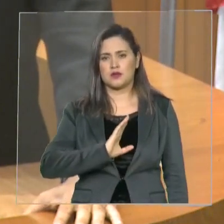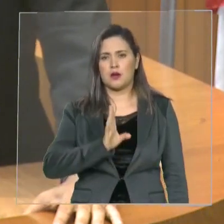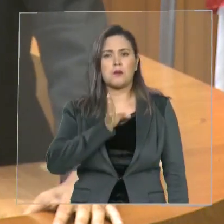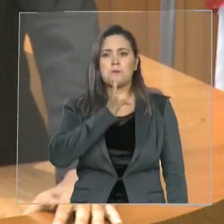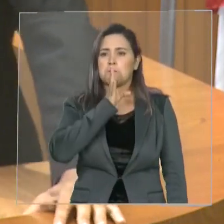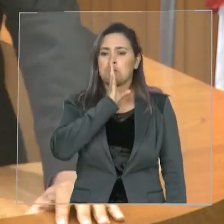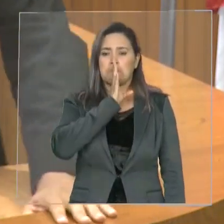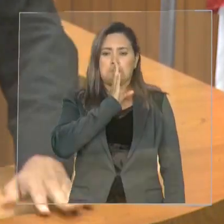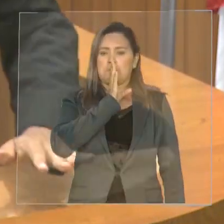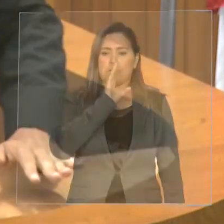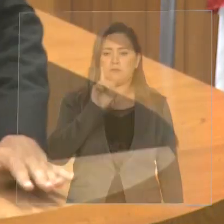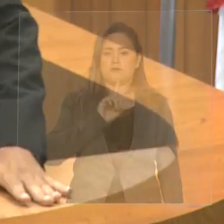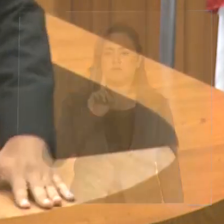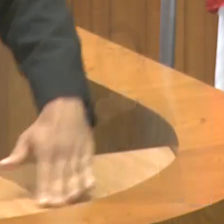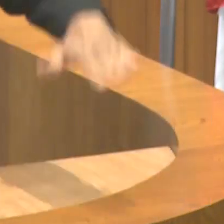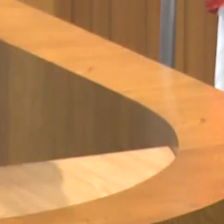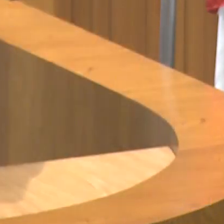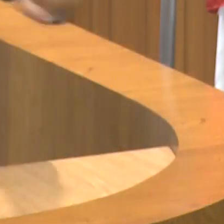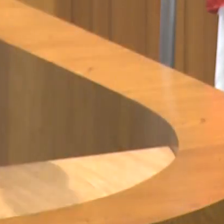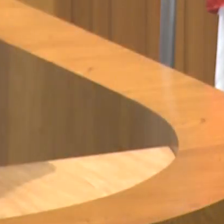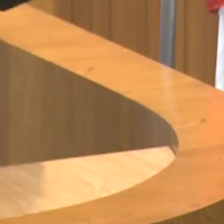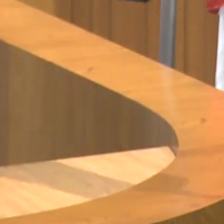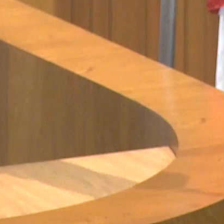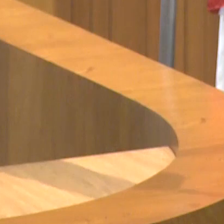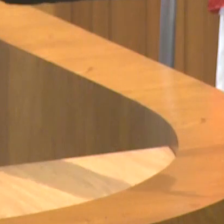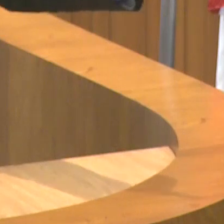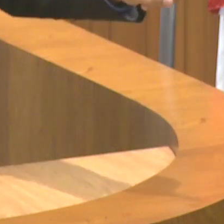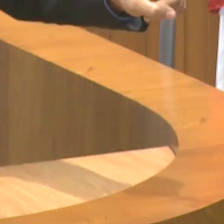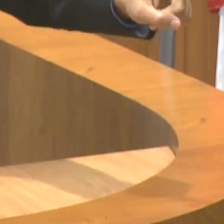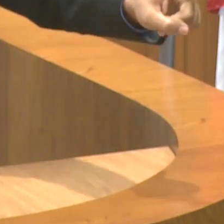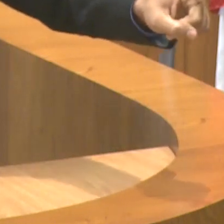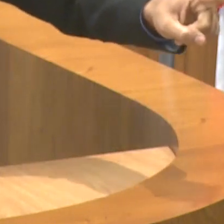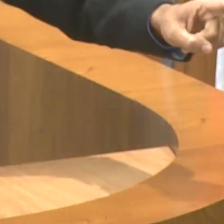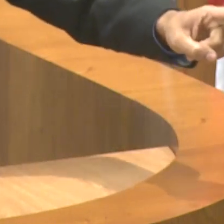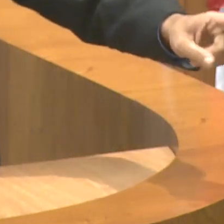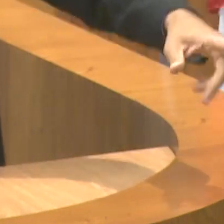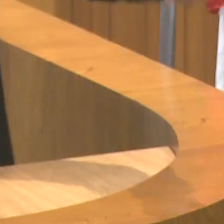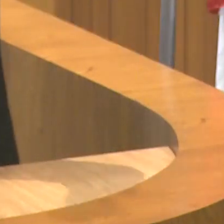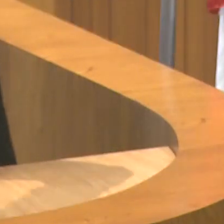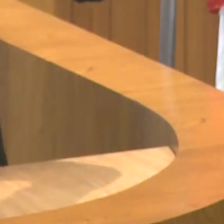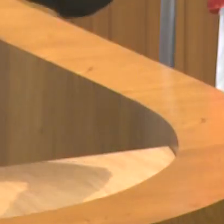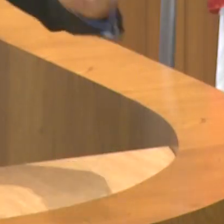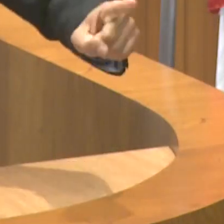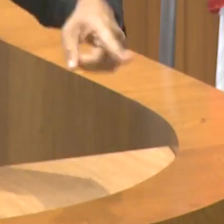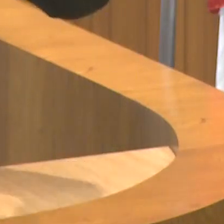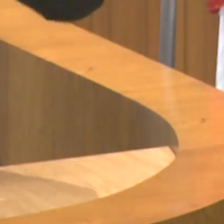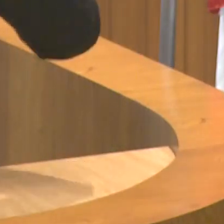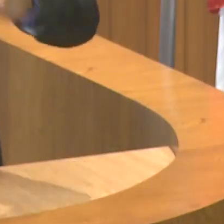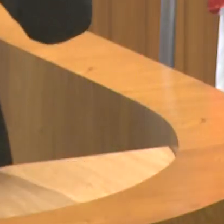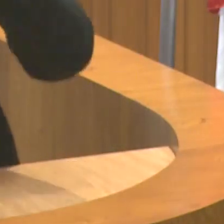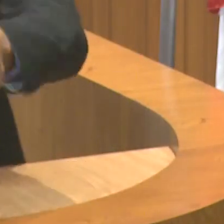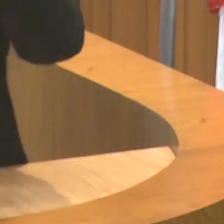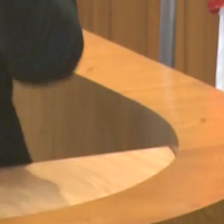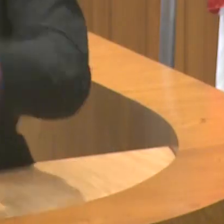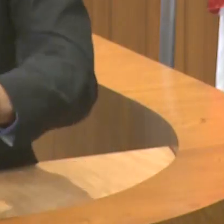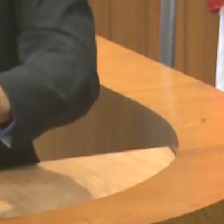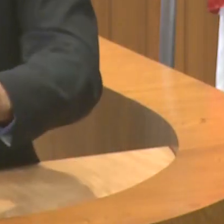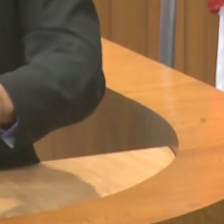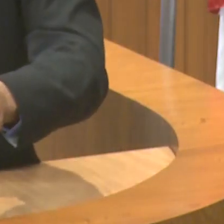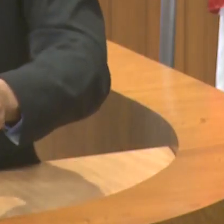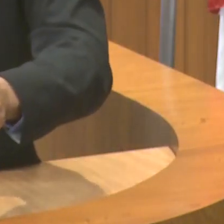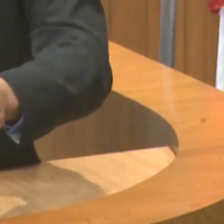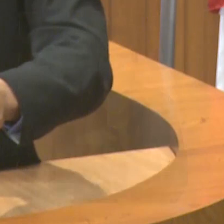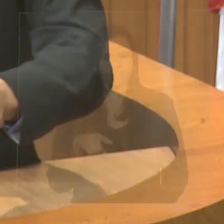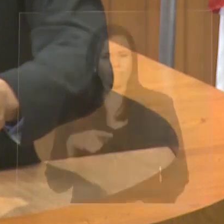O povo de Bacabal não vive dentro de curral de fazenda. Para ser tratado da forma que estão tratando.